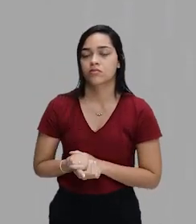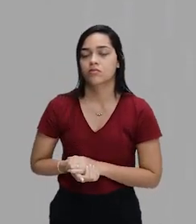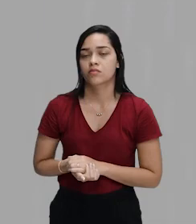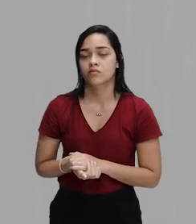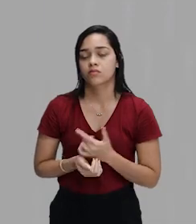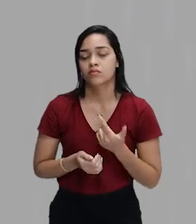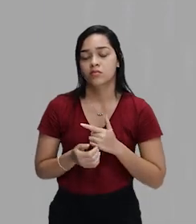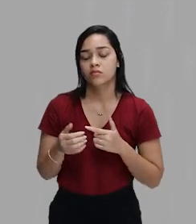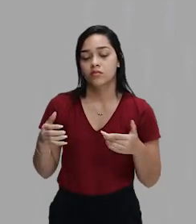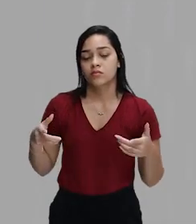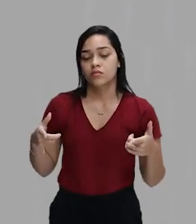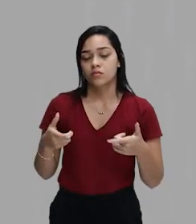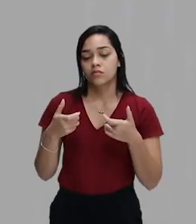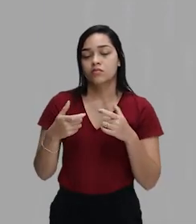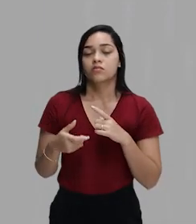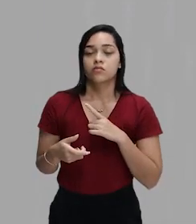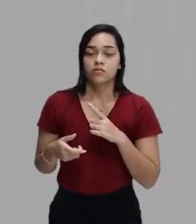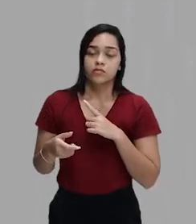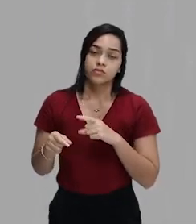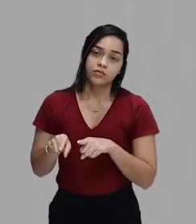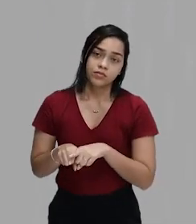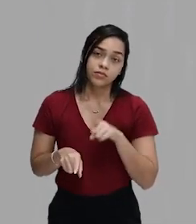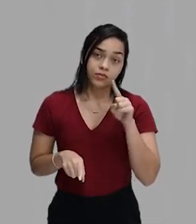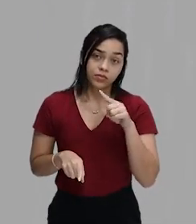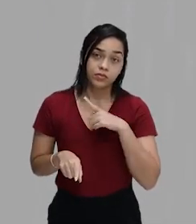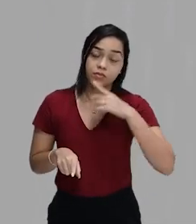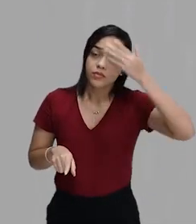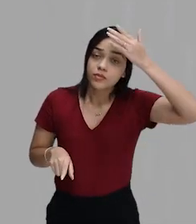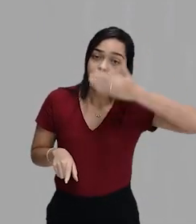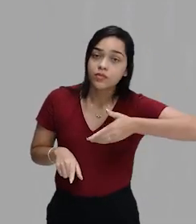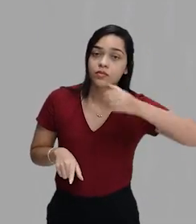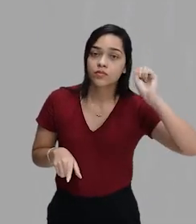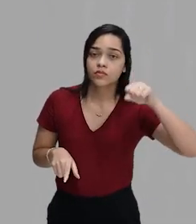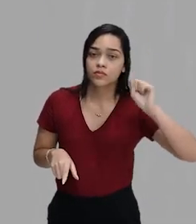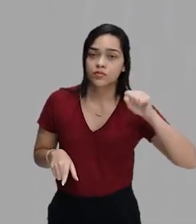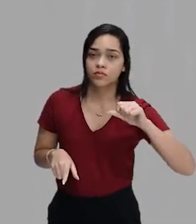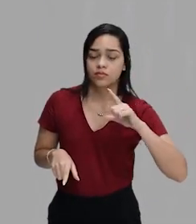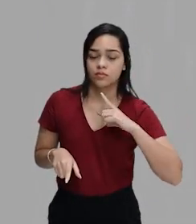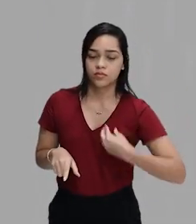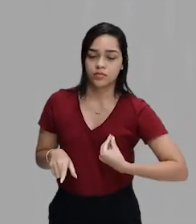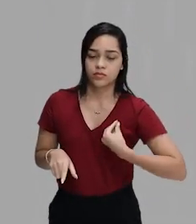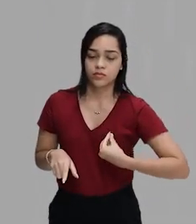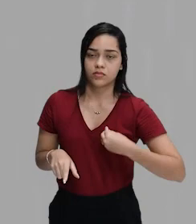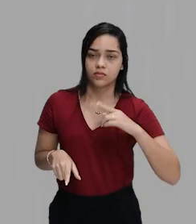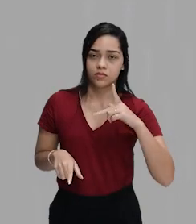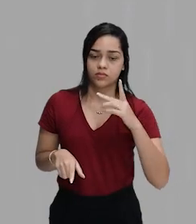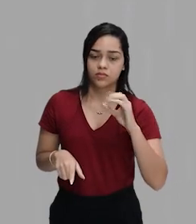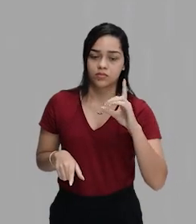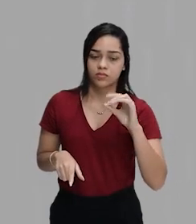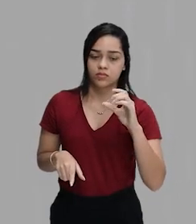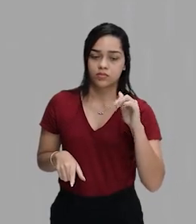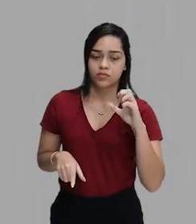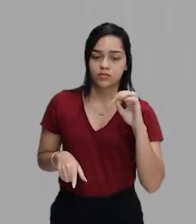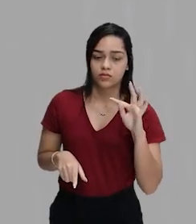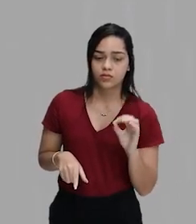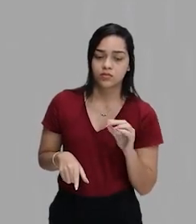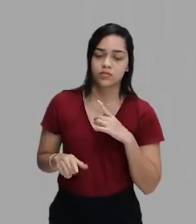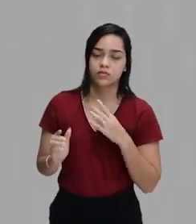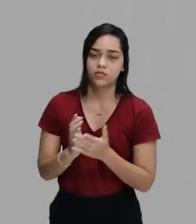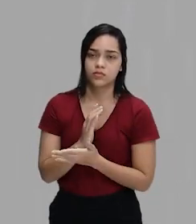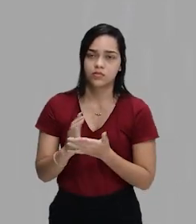Guerra Mundial, ela comprovou a existência do Holocausto. Apesar de